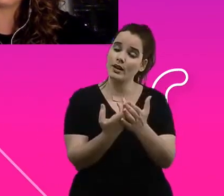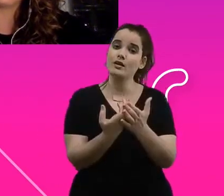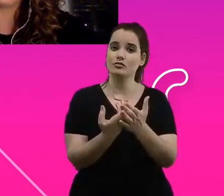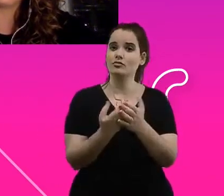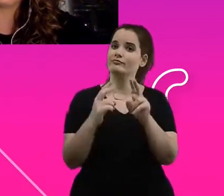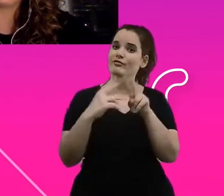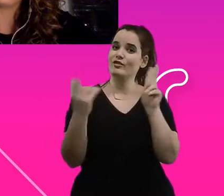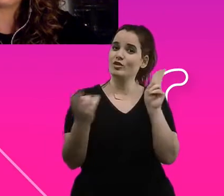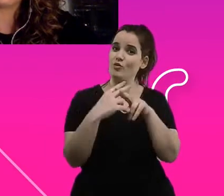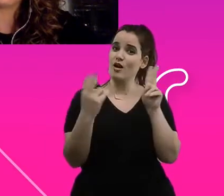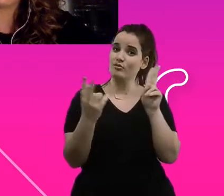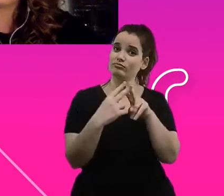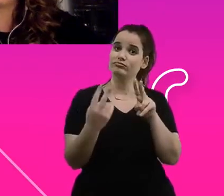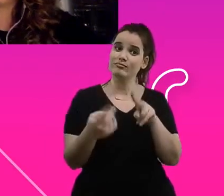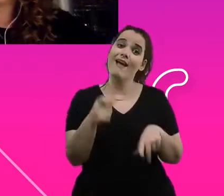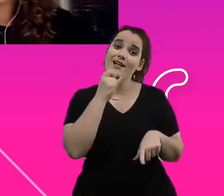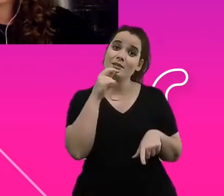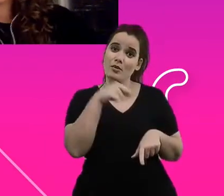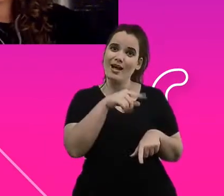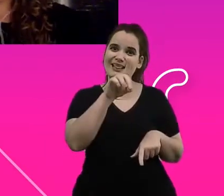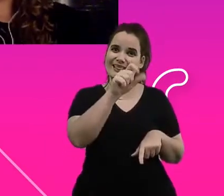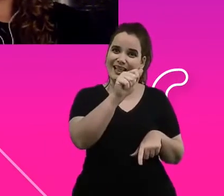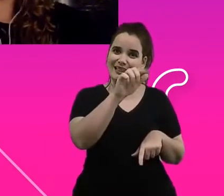Good Portugal.